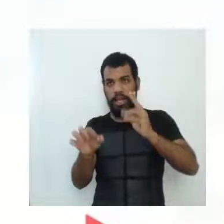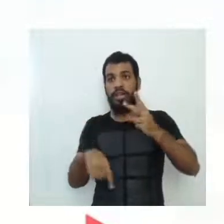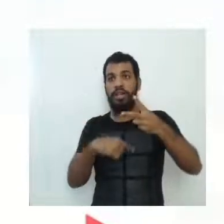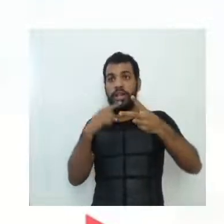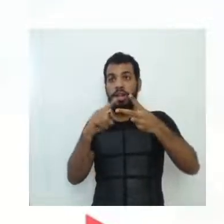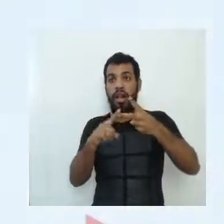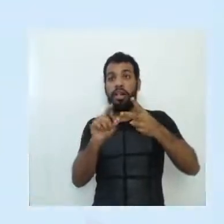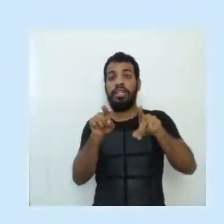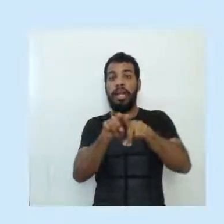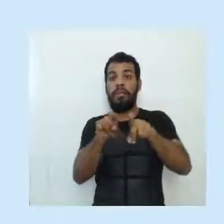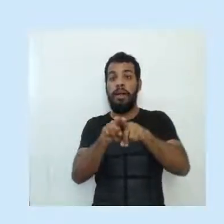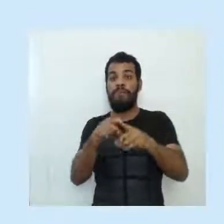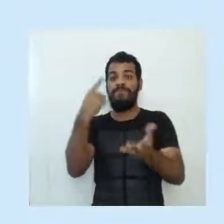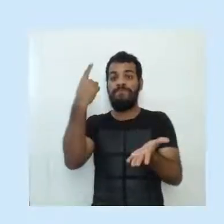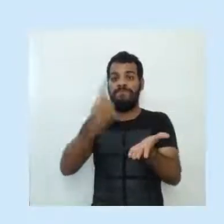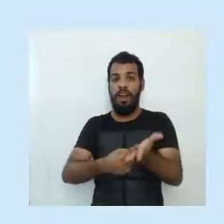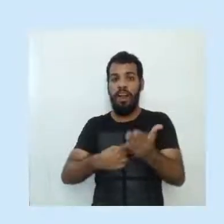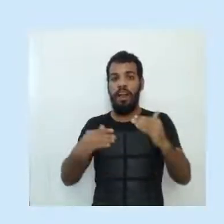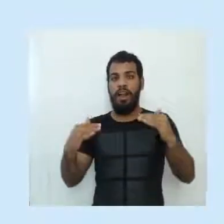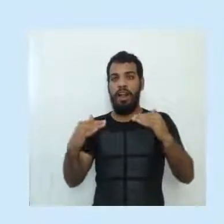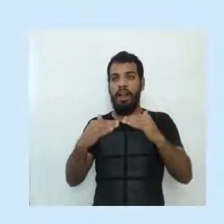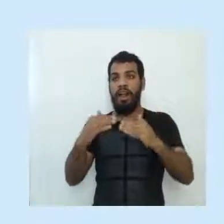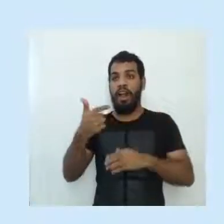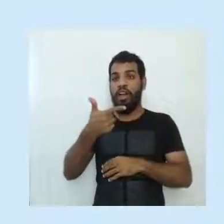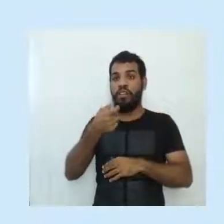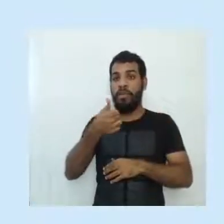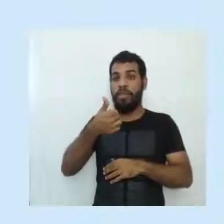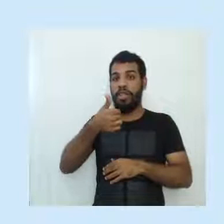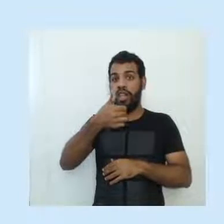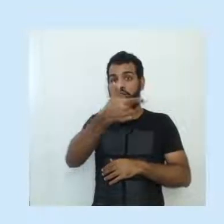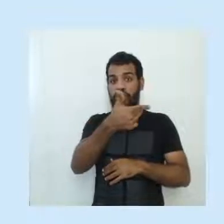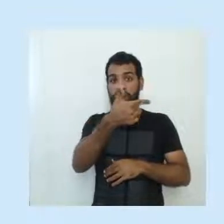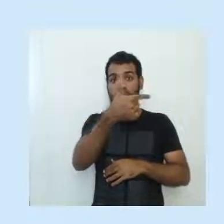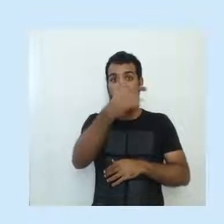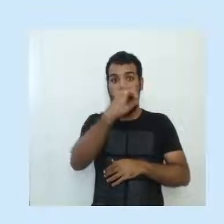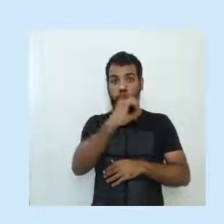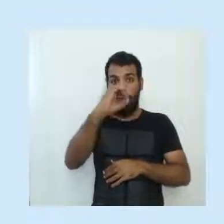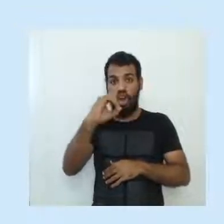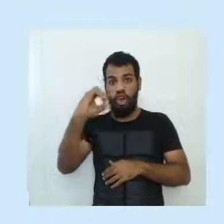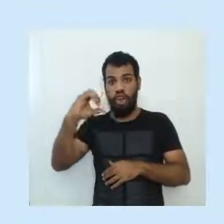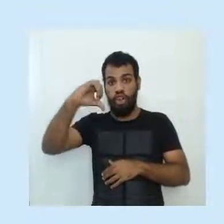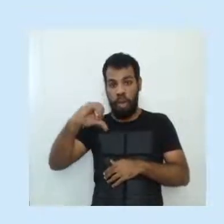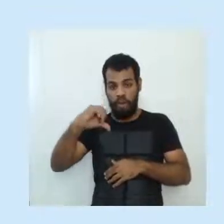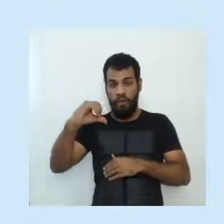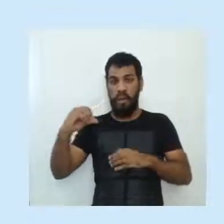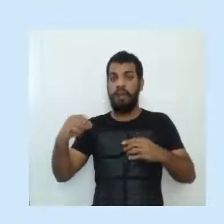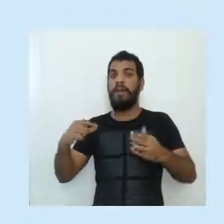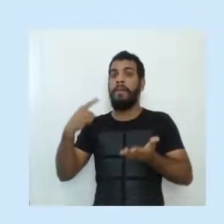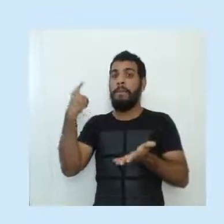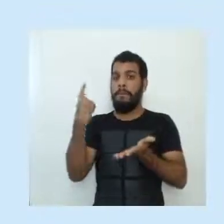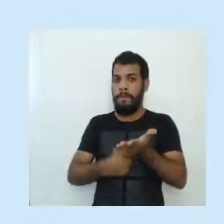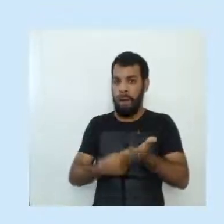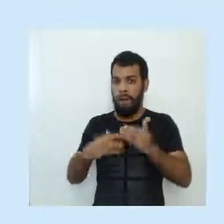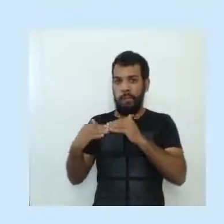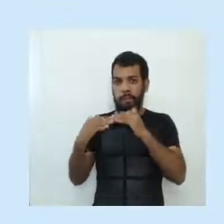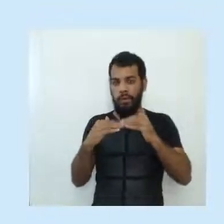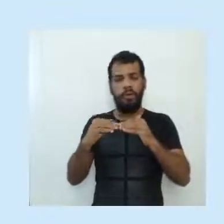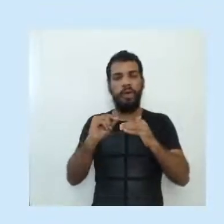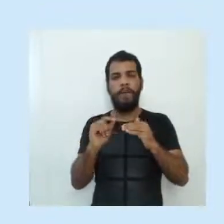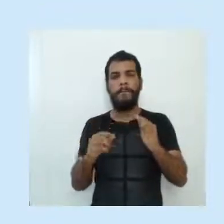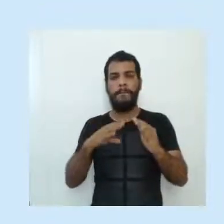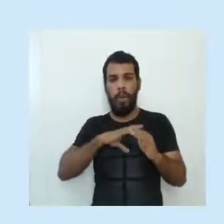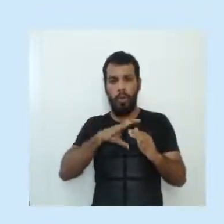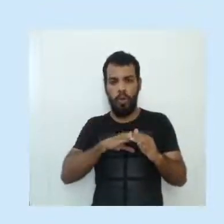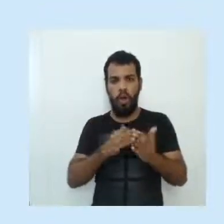acordo ortográfico que ocorreu lá em 2009, que vem sendo assim gradativamente, né, inserido no